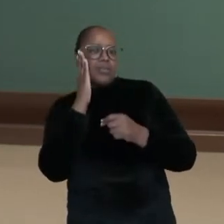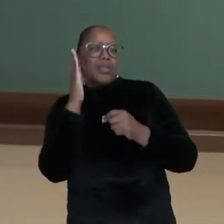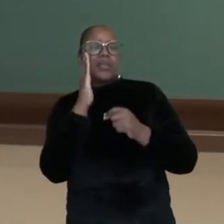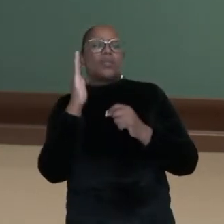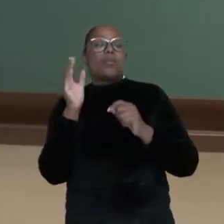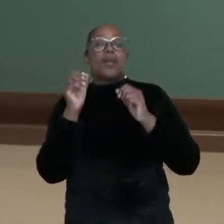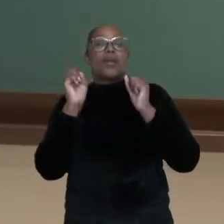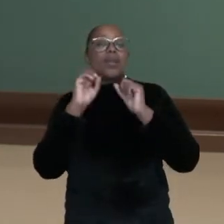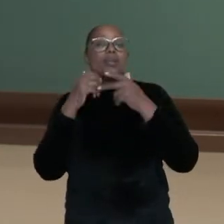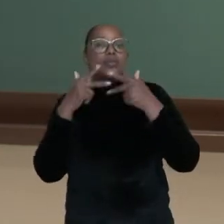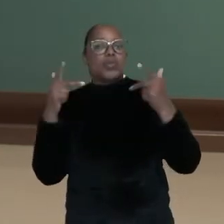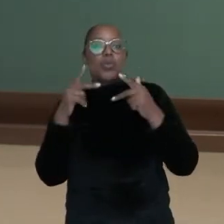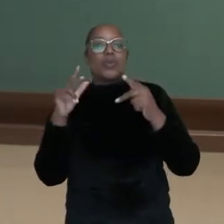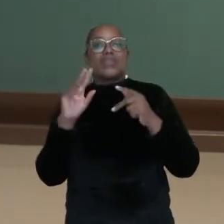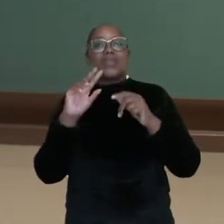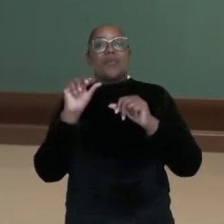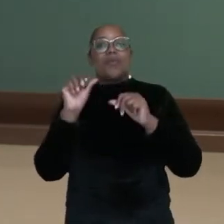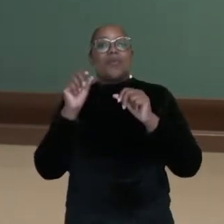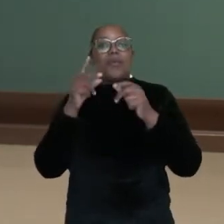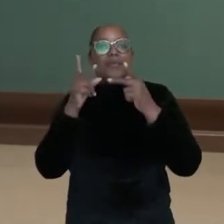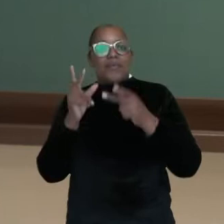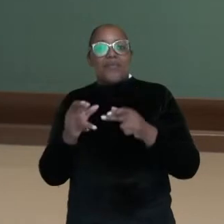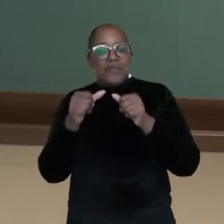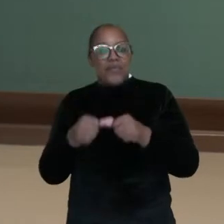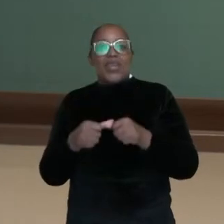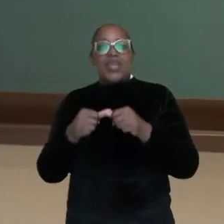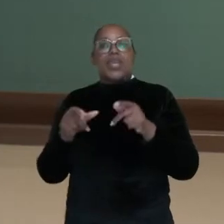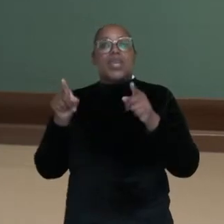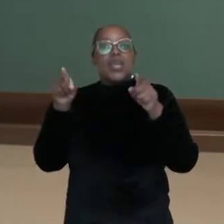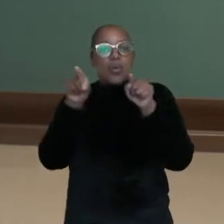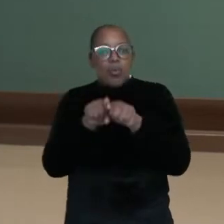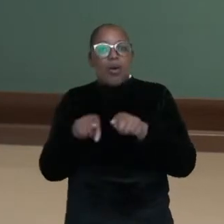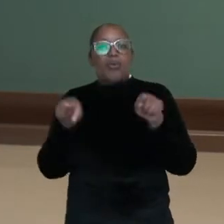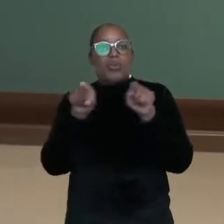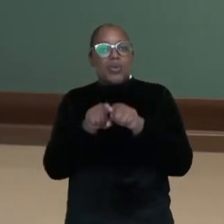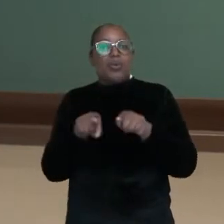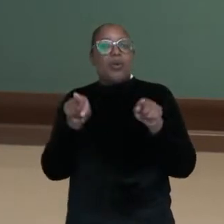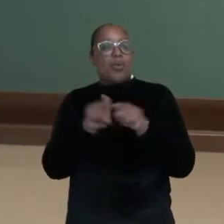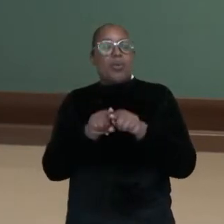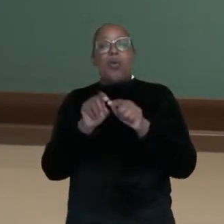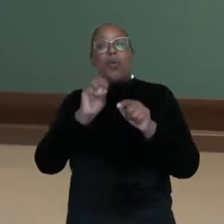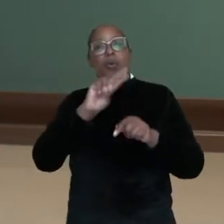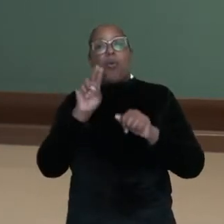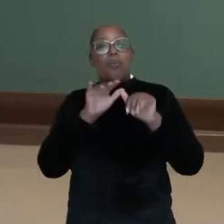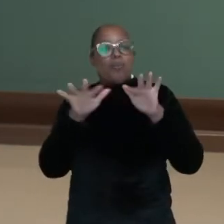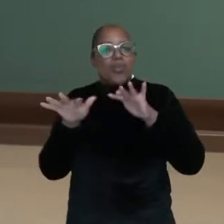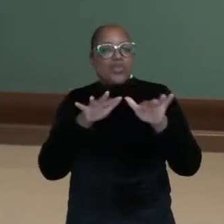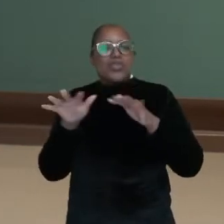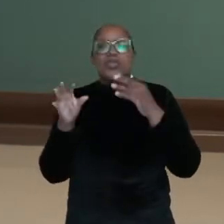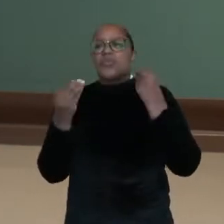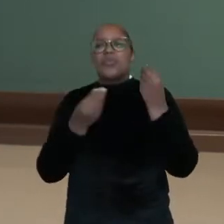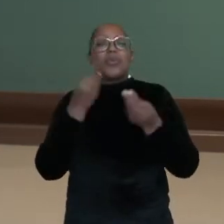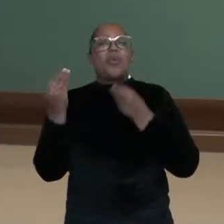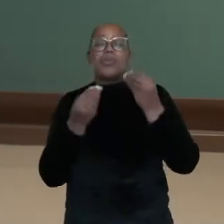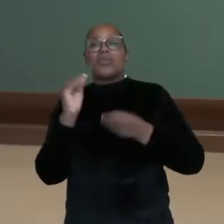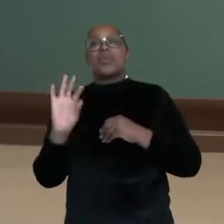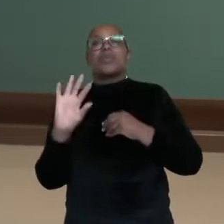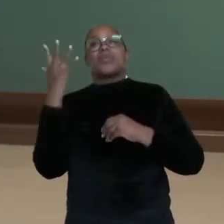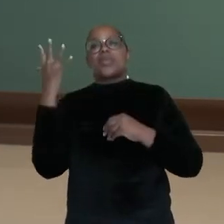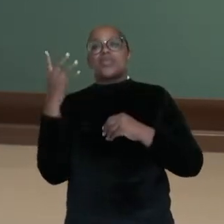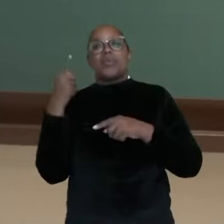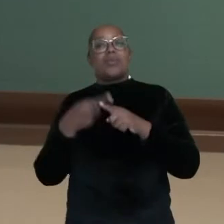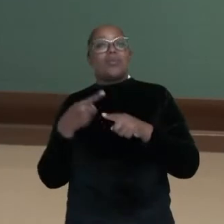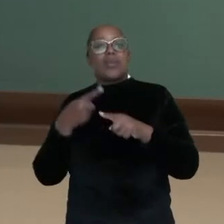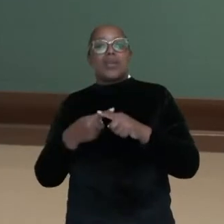até para que as coisas não se repitam, né? Eu preciso entender, eu preciso saber as motivações, preciso saber como e por que aconteceu, porque eu